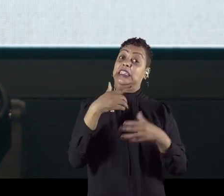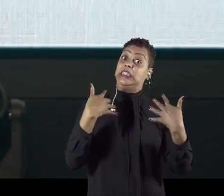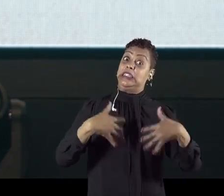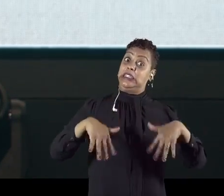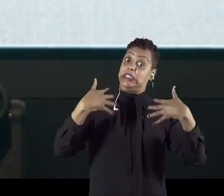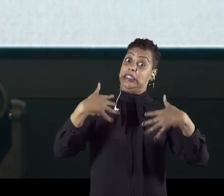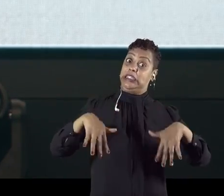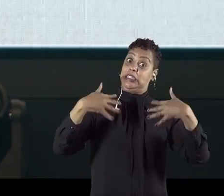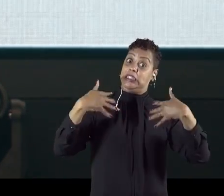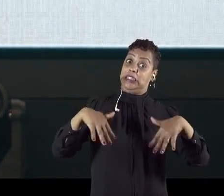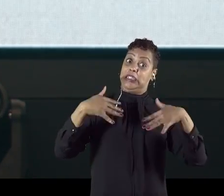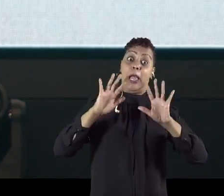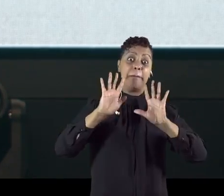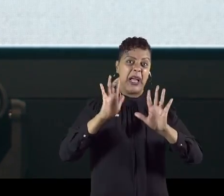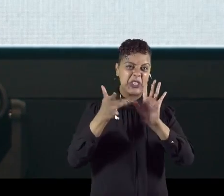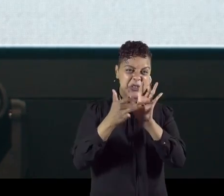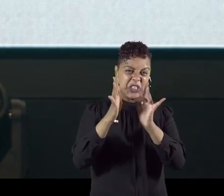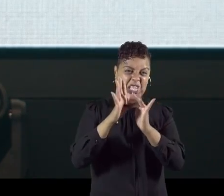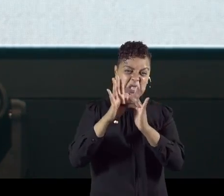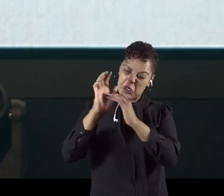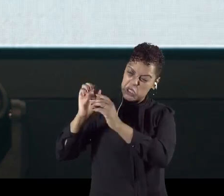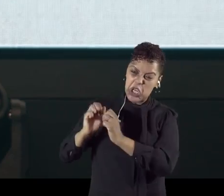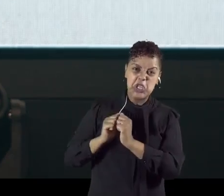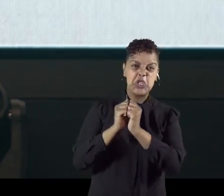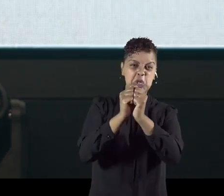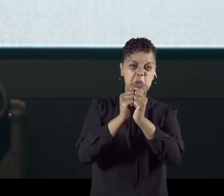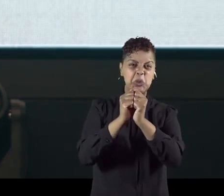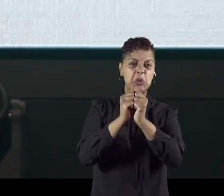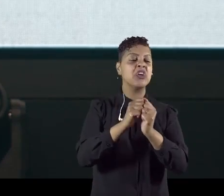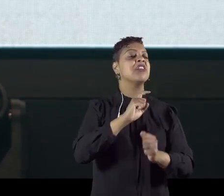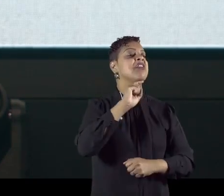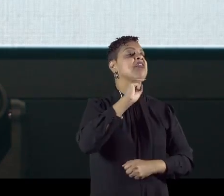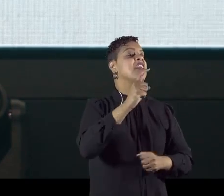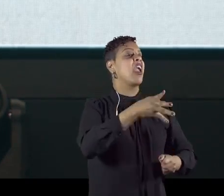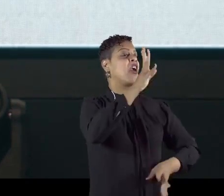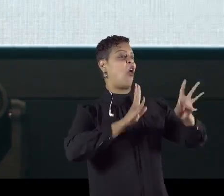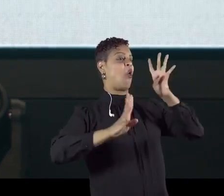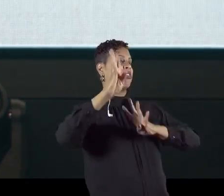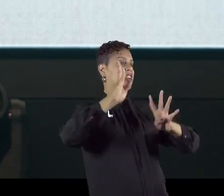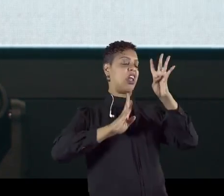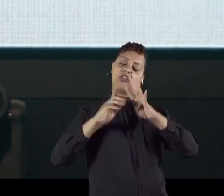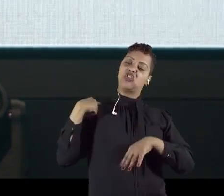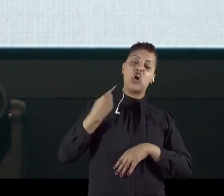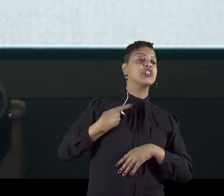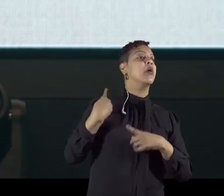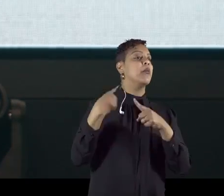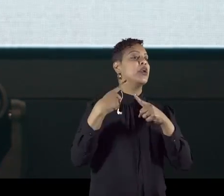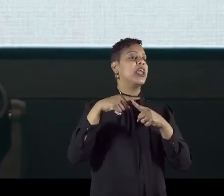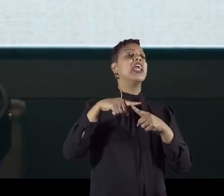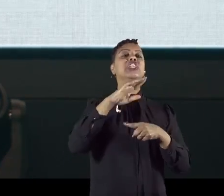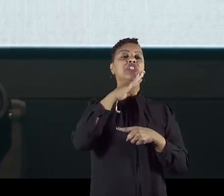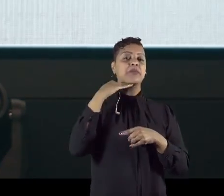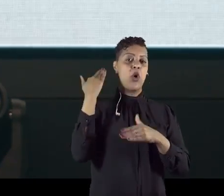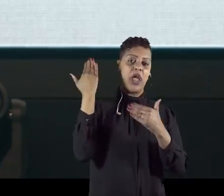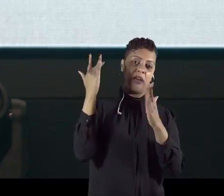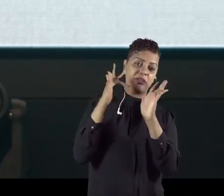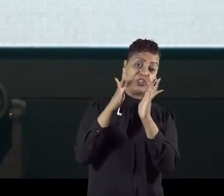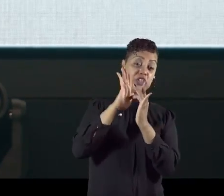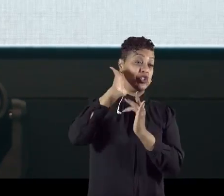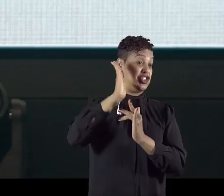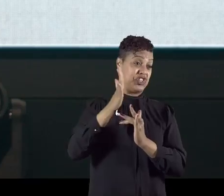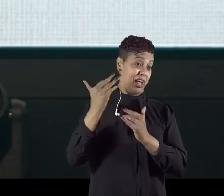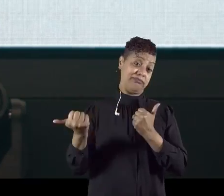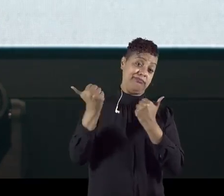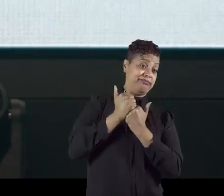e as como advogado ninguém a gente acusar e te condenar porque ele já pagou o preço